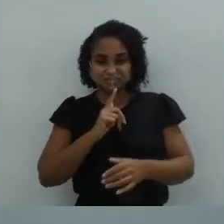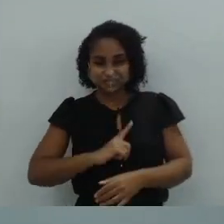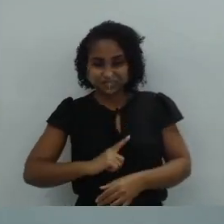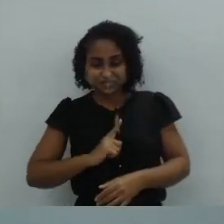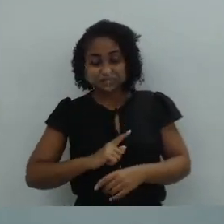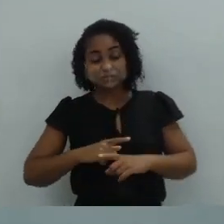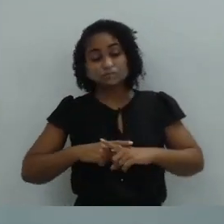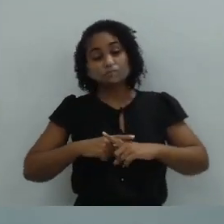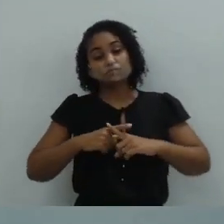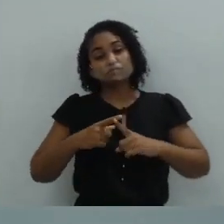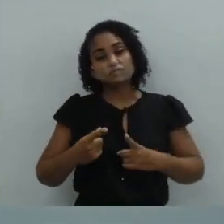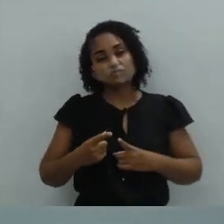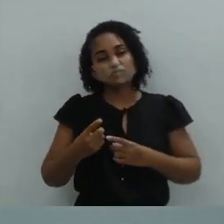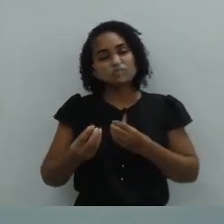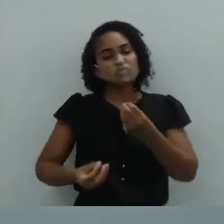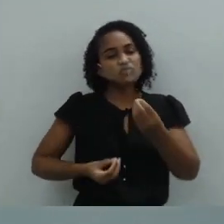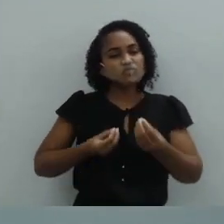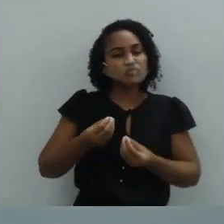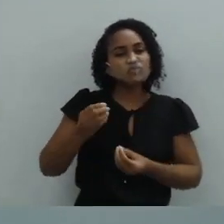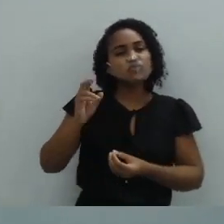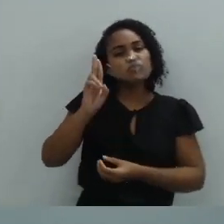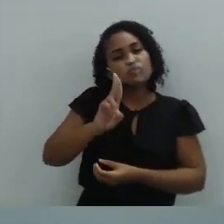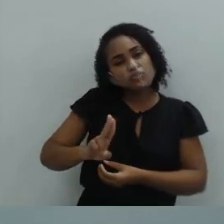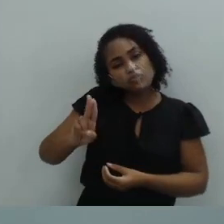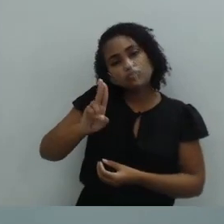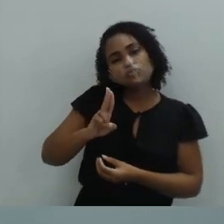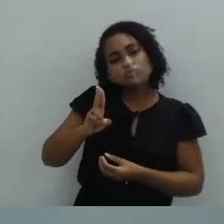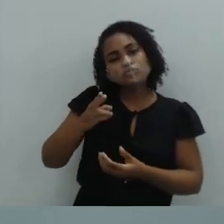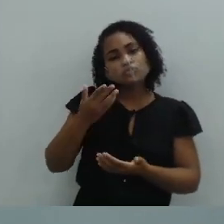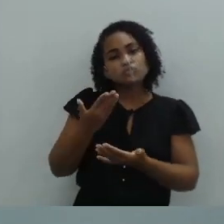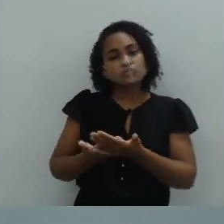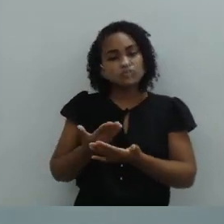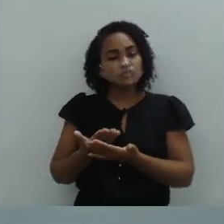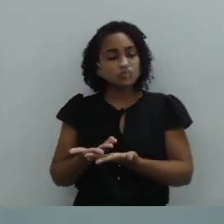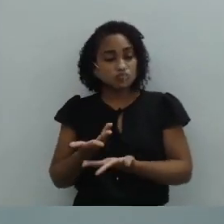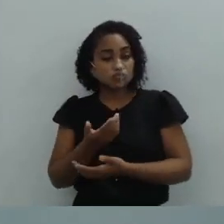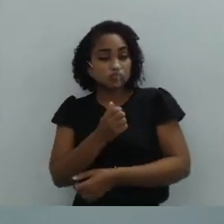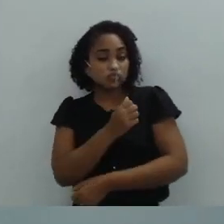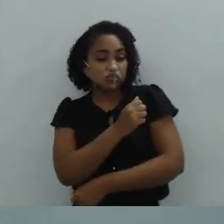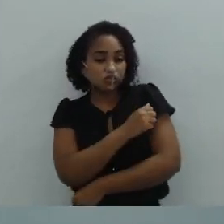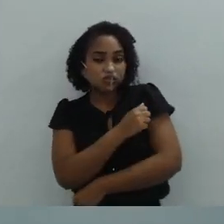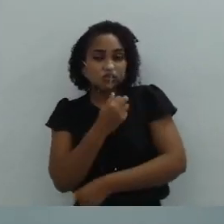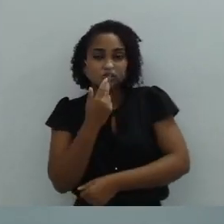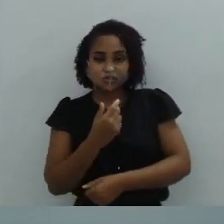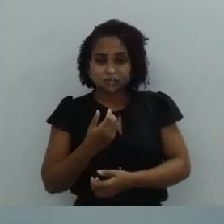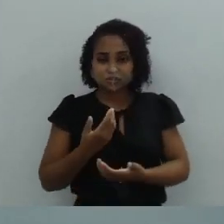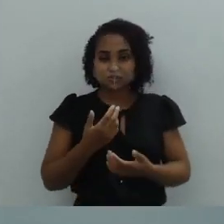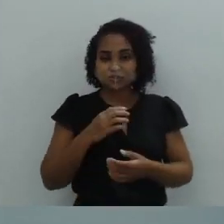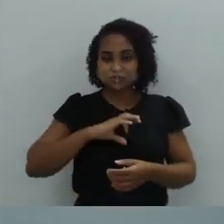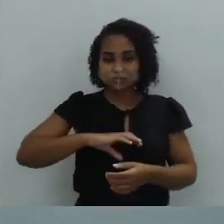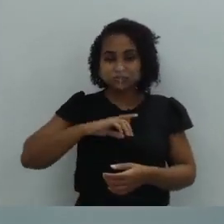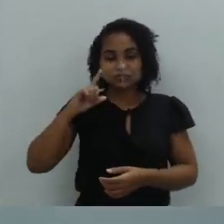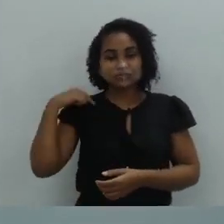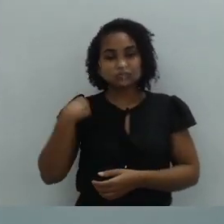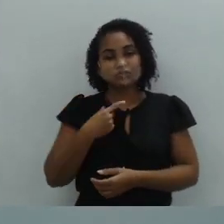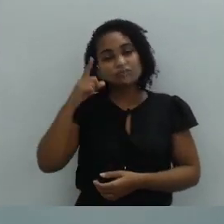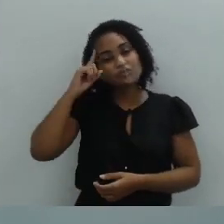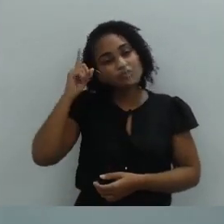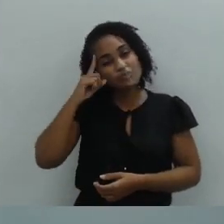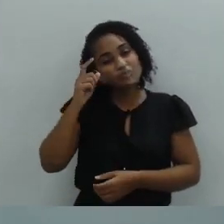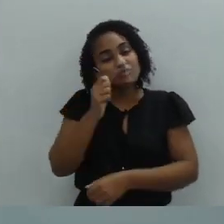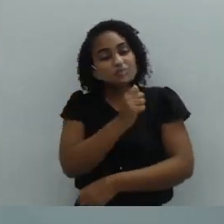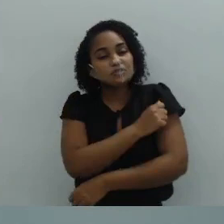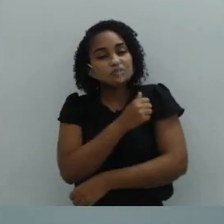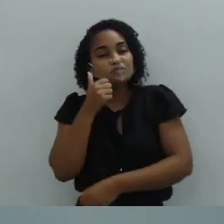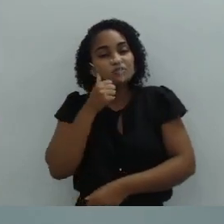gramaticais, mas como a gente pode utilizar os estudos da língua portuguesa no nosso dia a dia. Alunos e alunas do